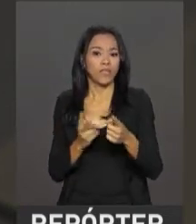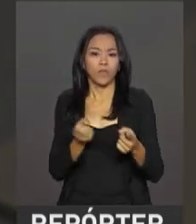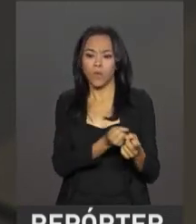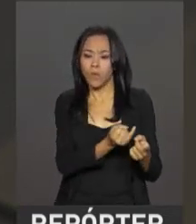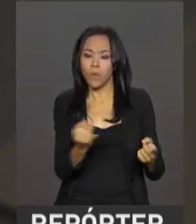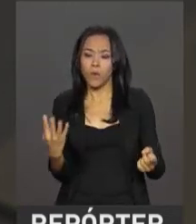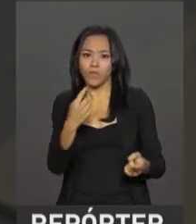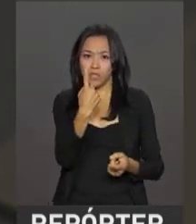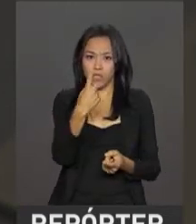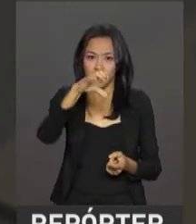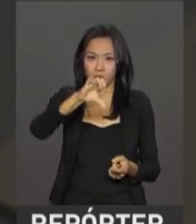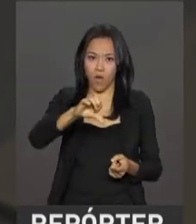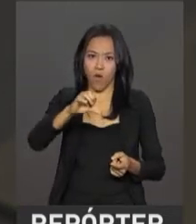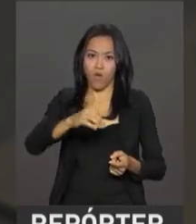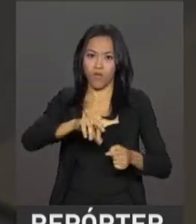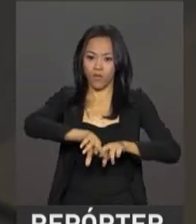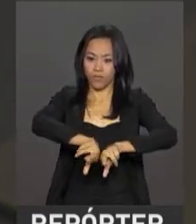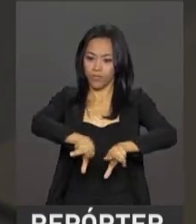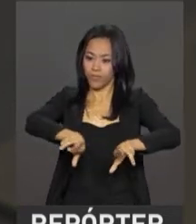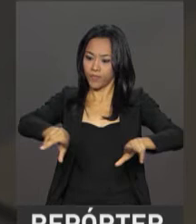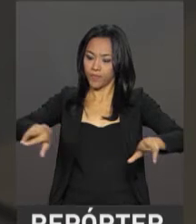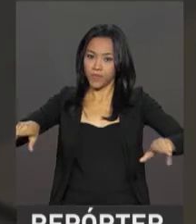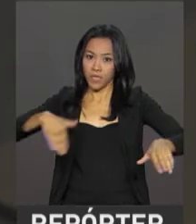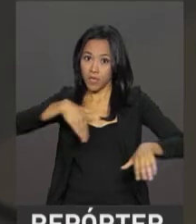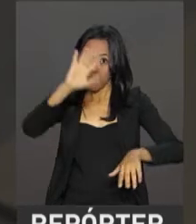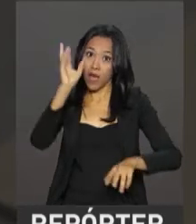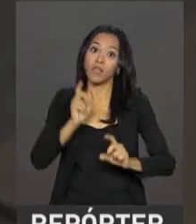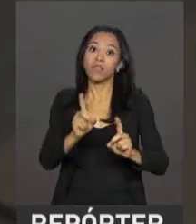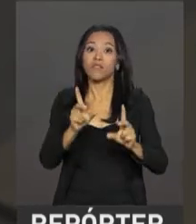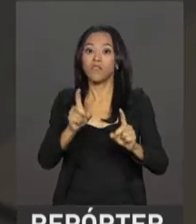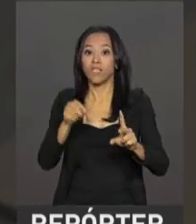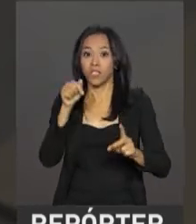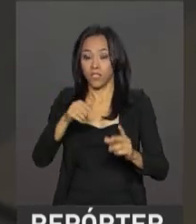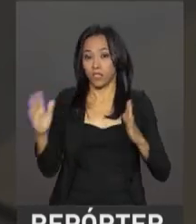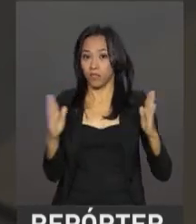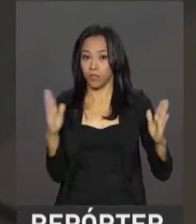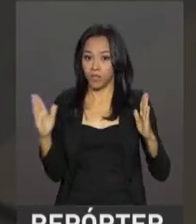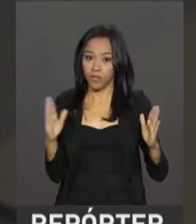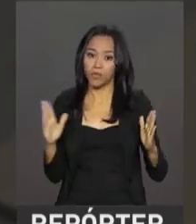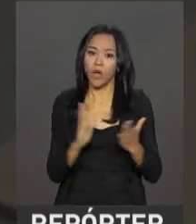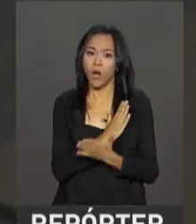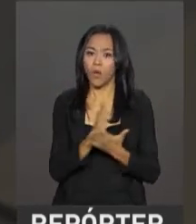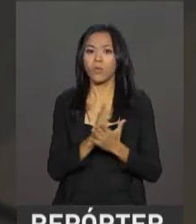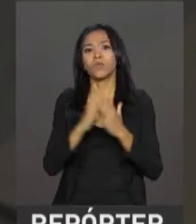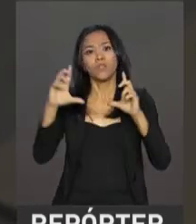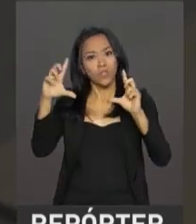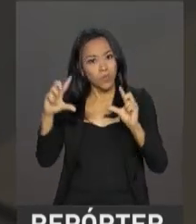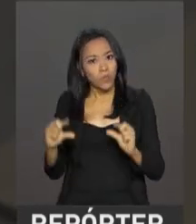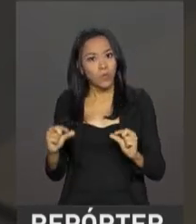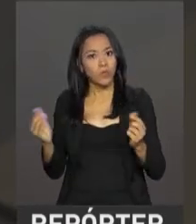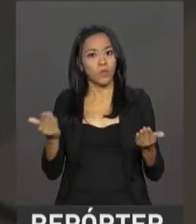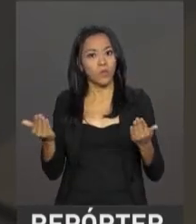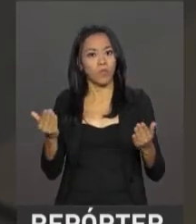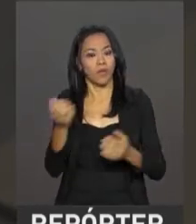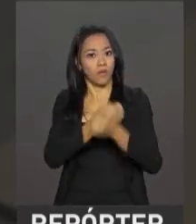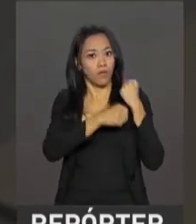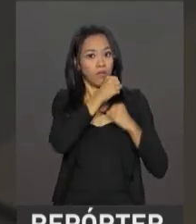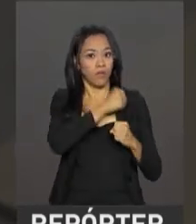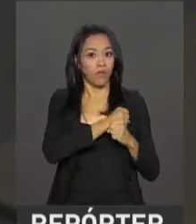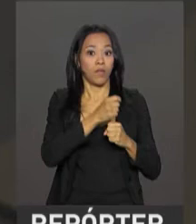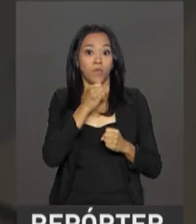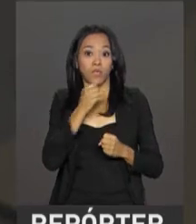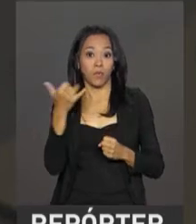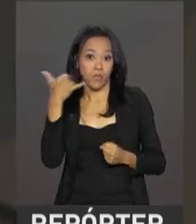produtos mais comercializados nessa época alguns baixar o seu preço em relação ao ano passado como